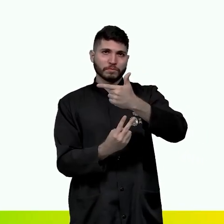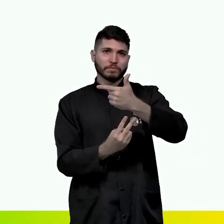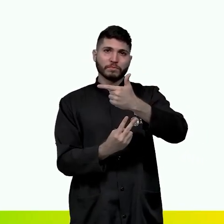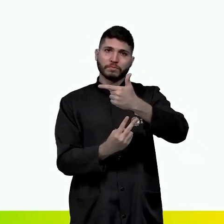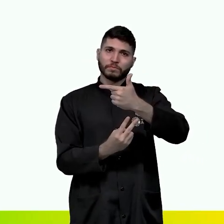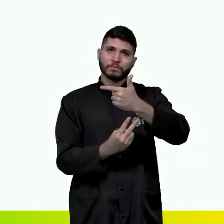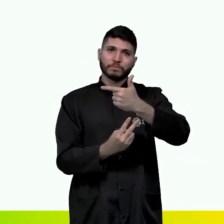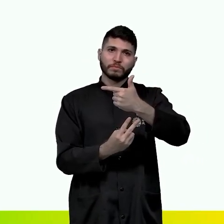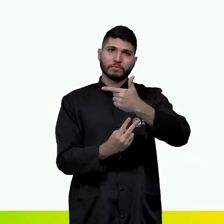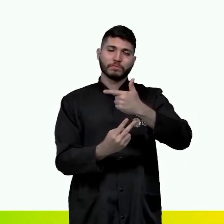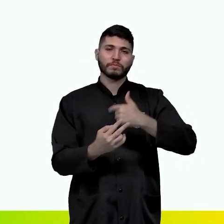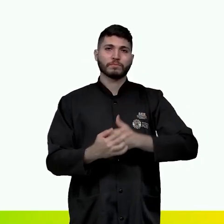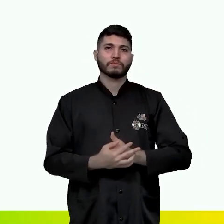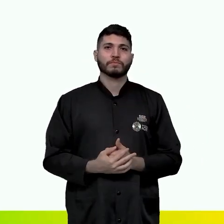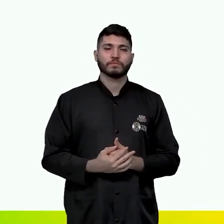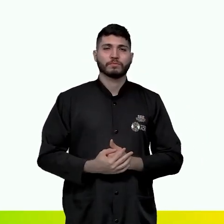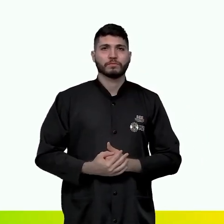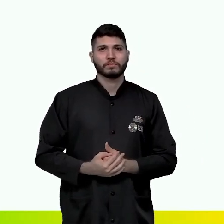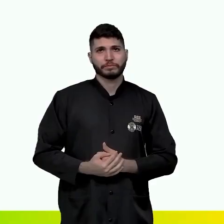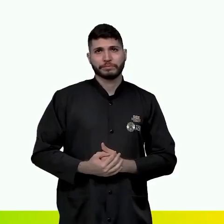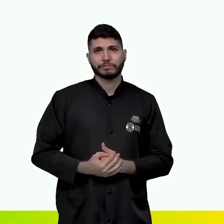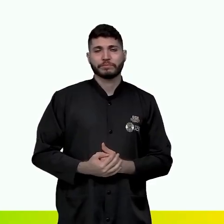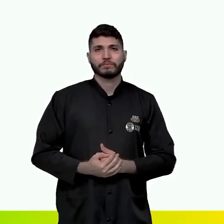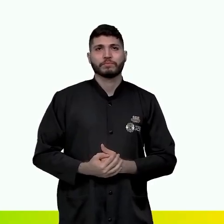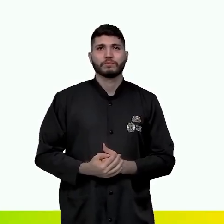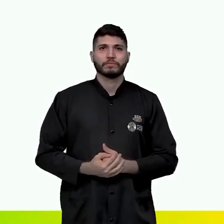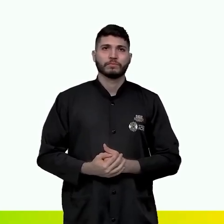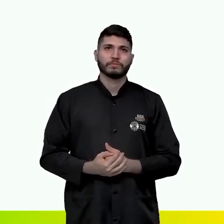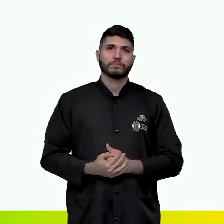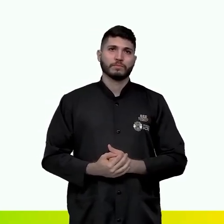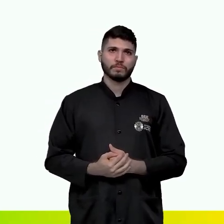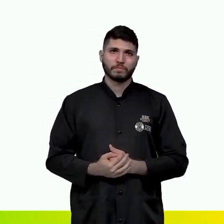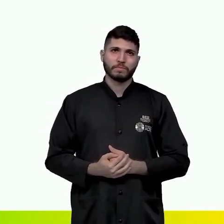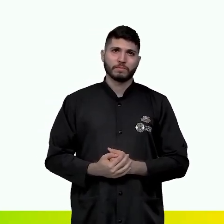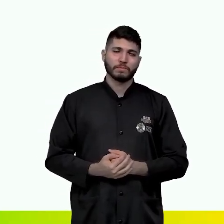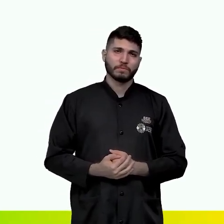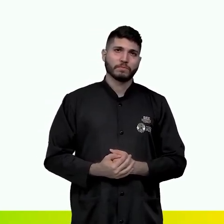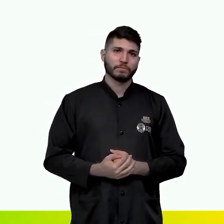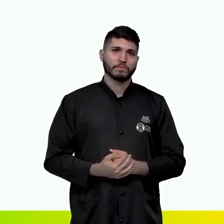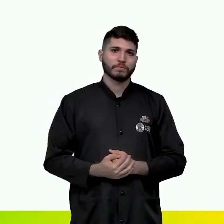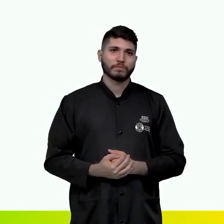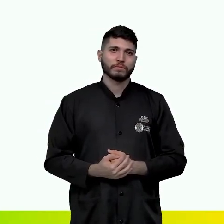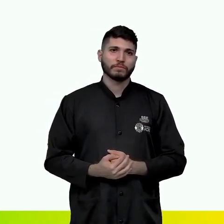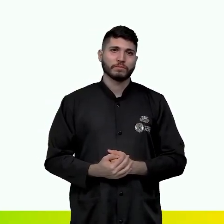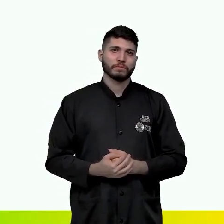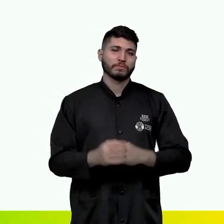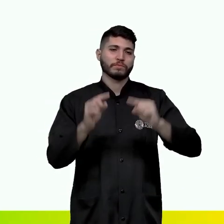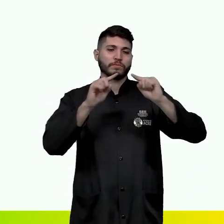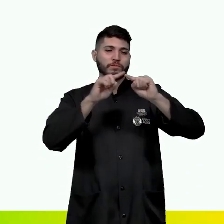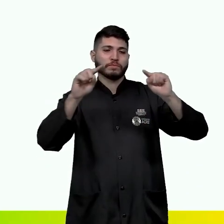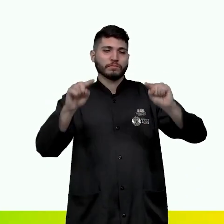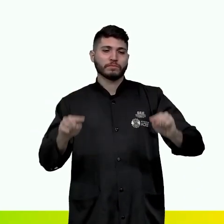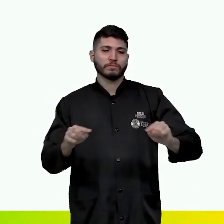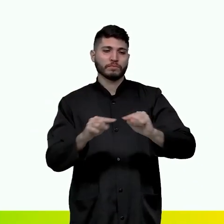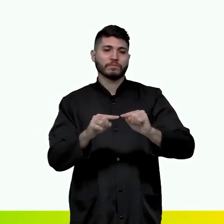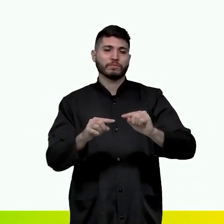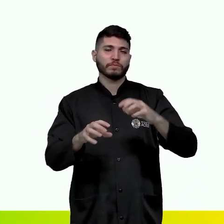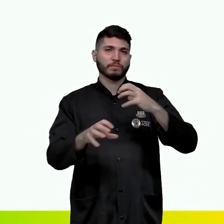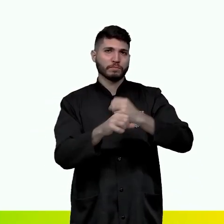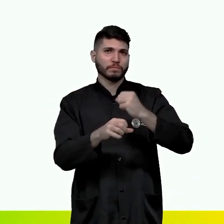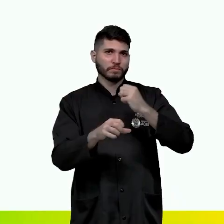isso aqui guardado. A área do retângulo, você multiplica a base por